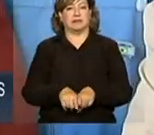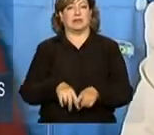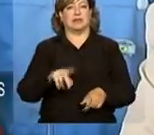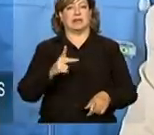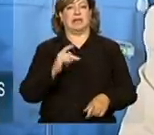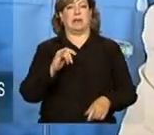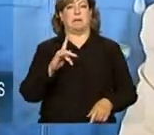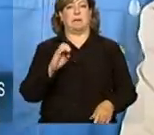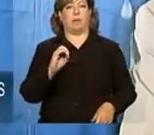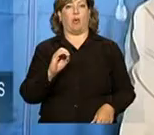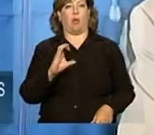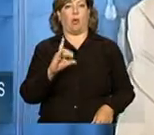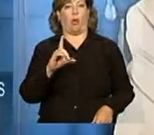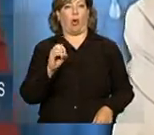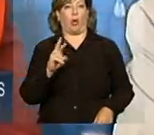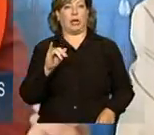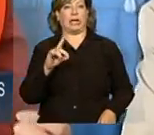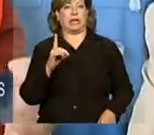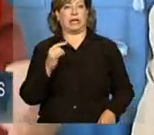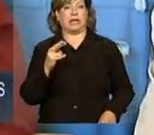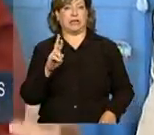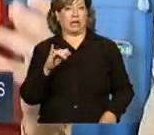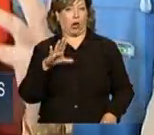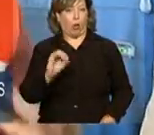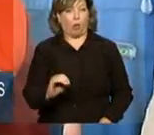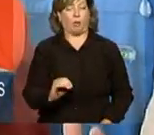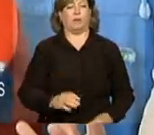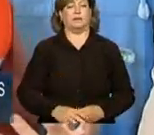o hipoclorídrico. Obrigado, viu, ministro.